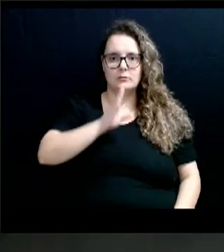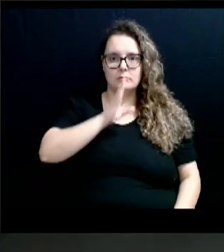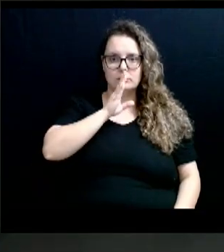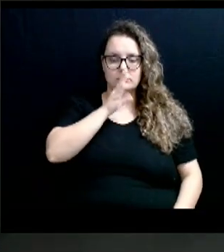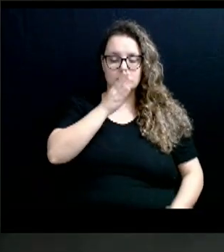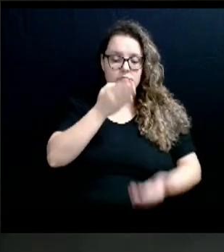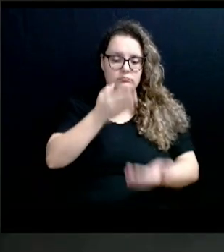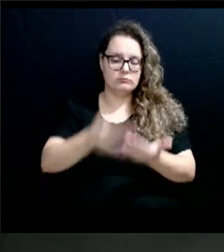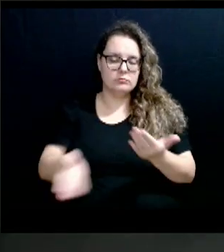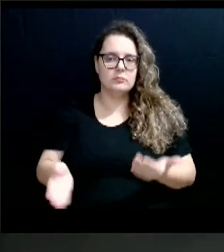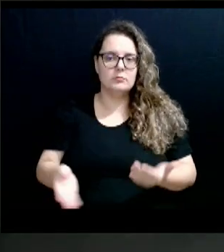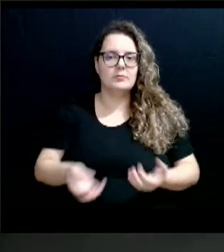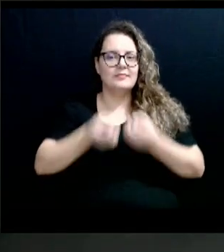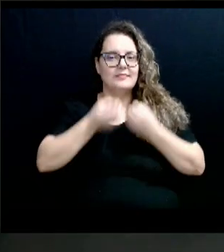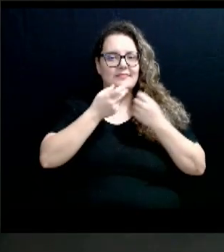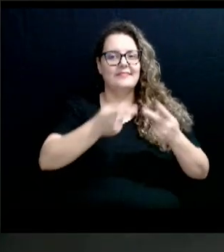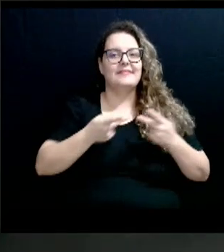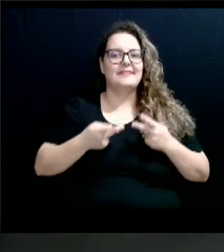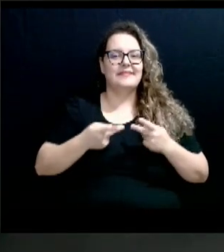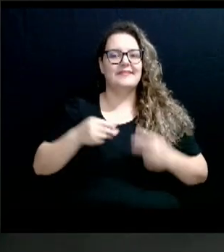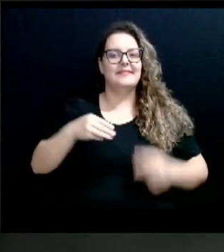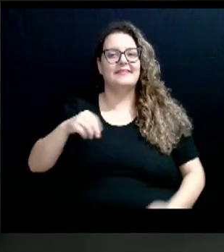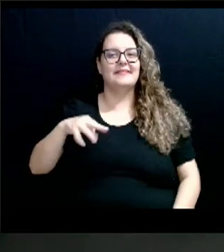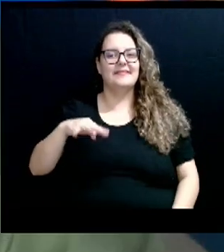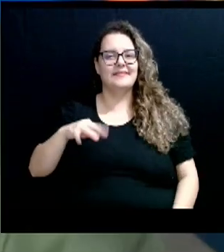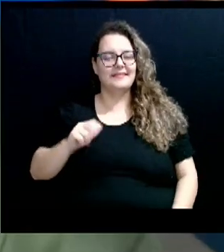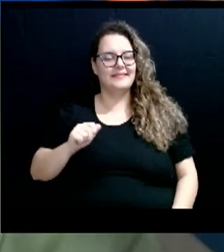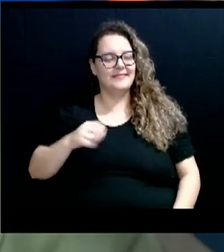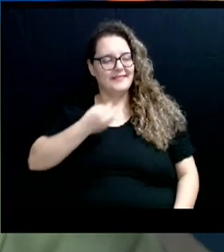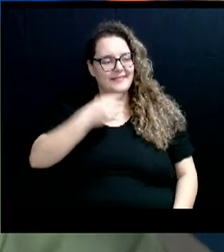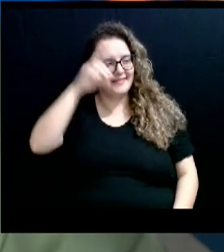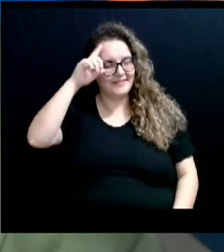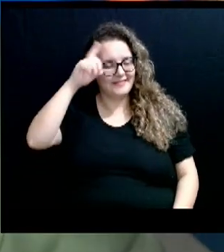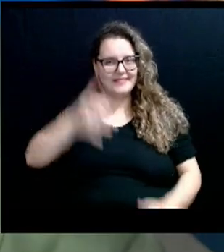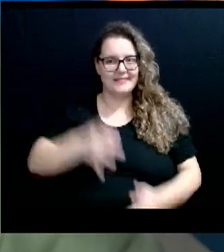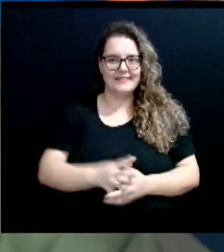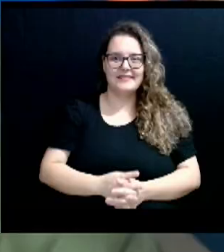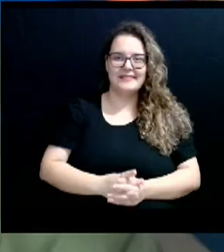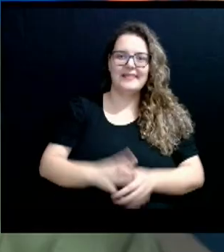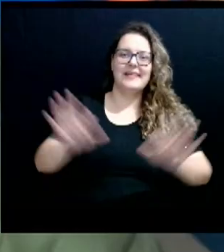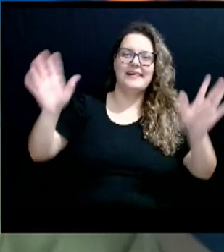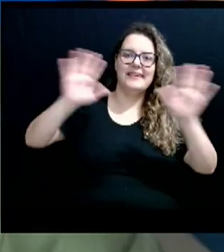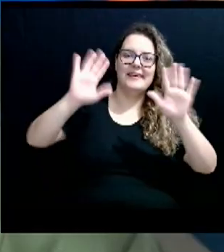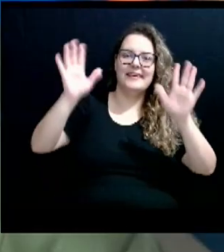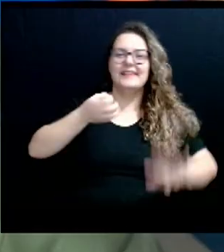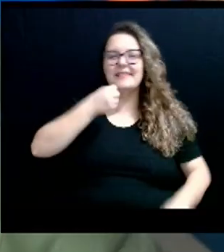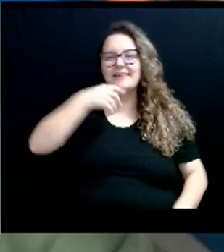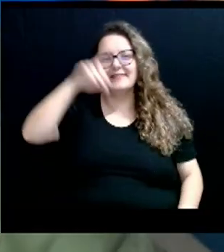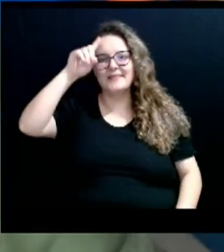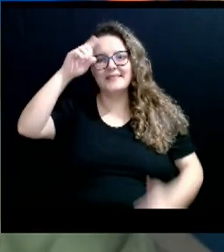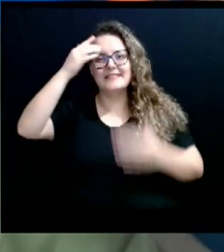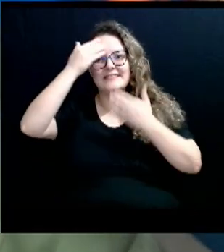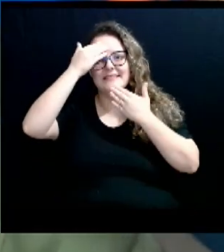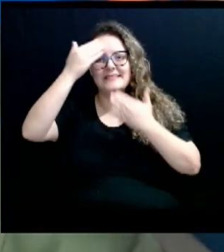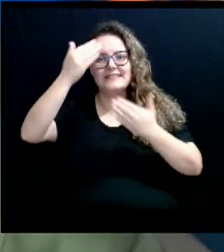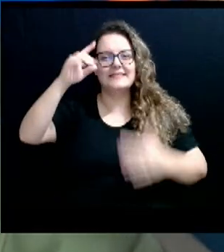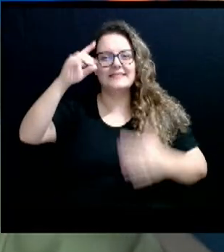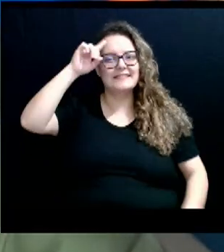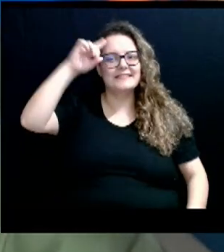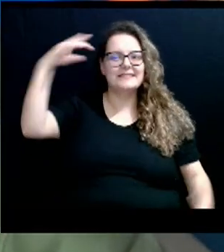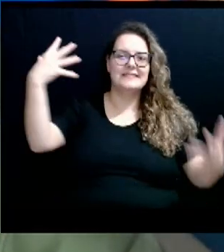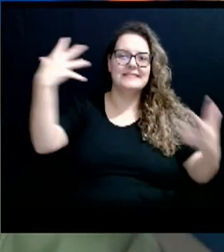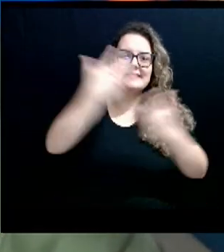muito bem-vinda, Mariana, bom dia! Bom dia, obrigada. Um dia lindo para a gente